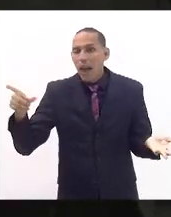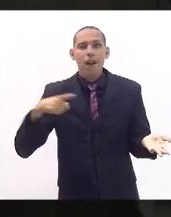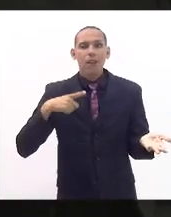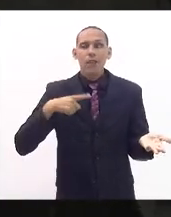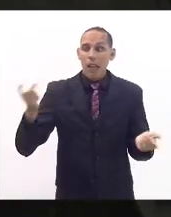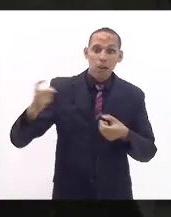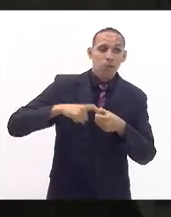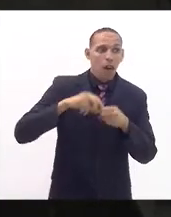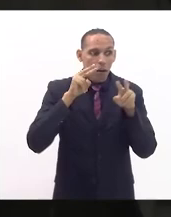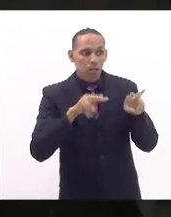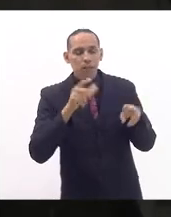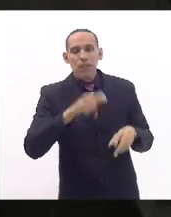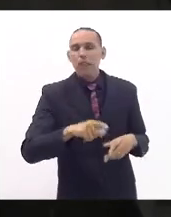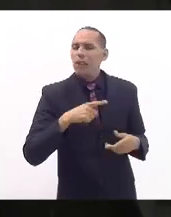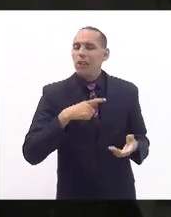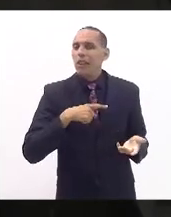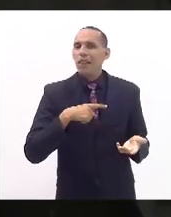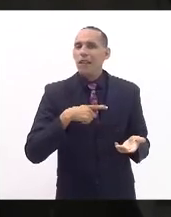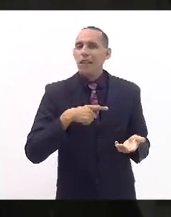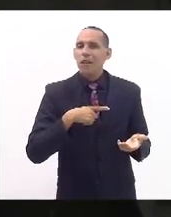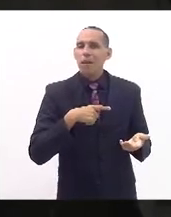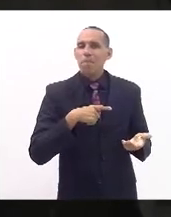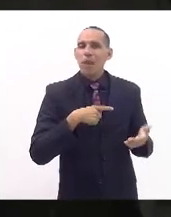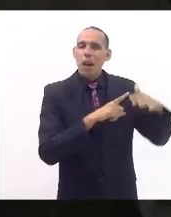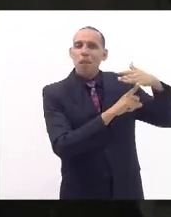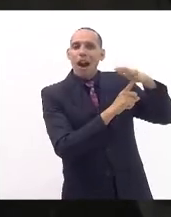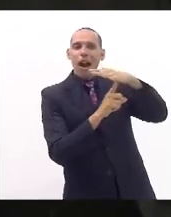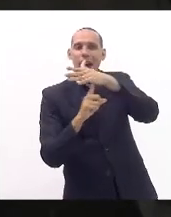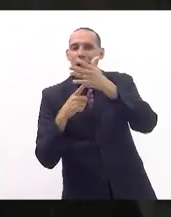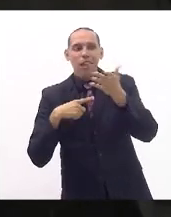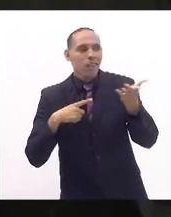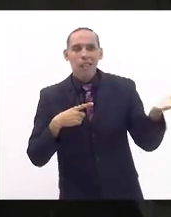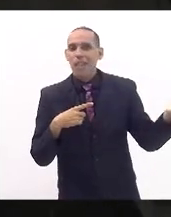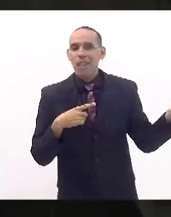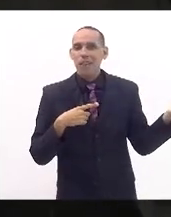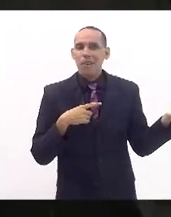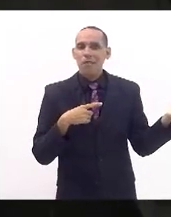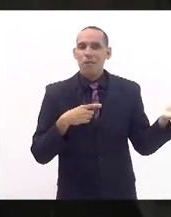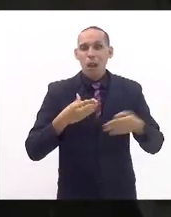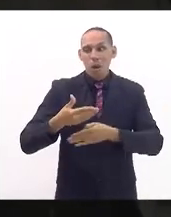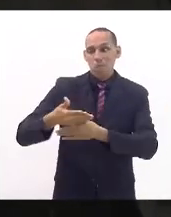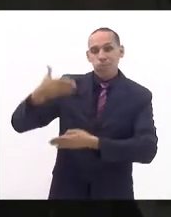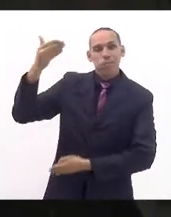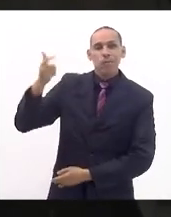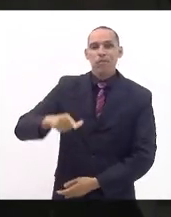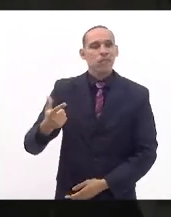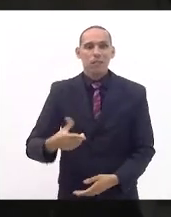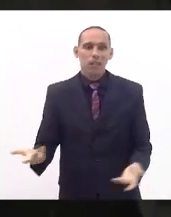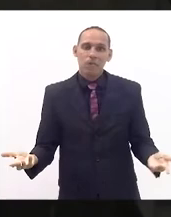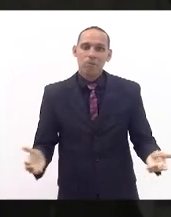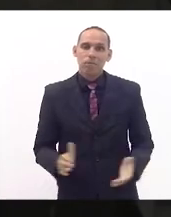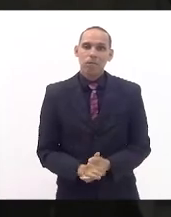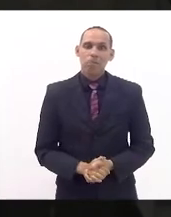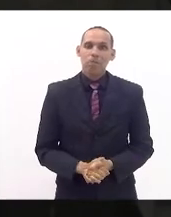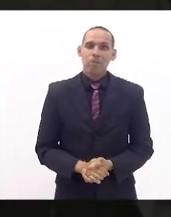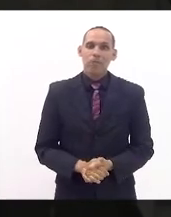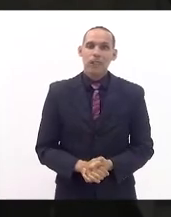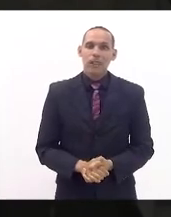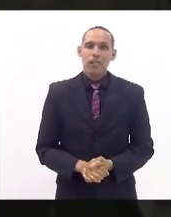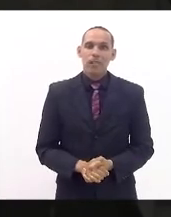volta. Tem até barraca. Não tem muro mais. Trânsito